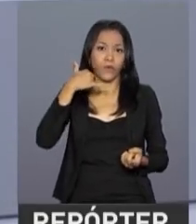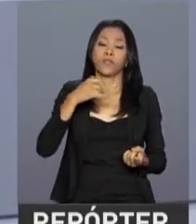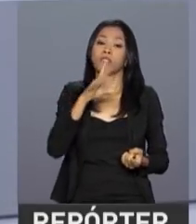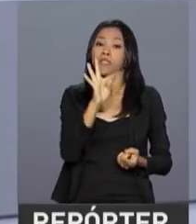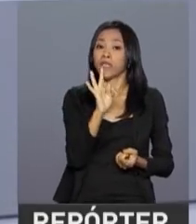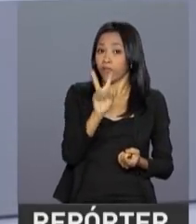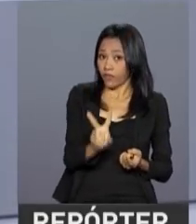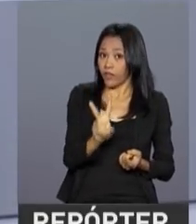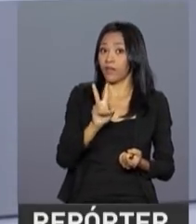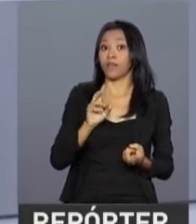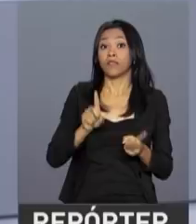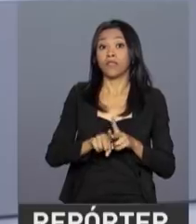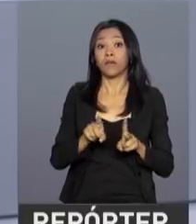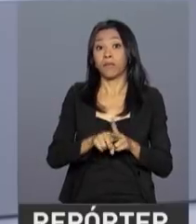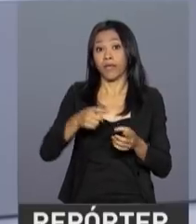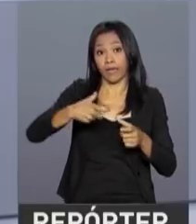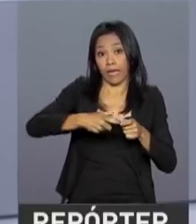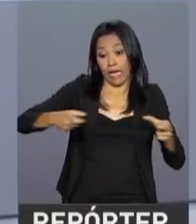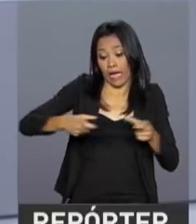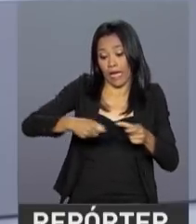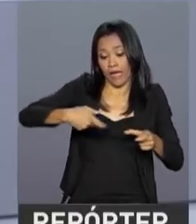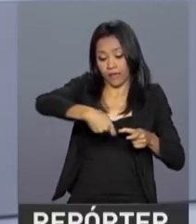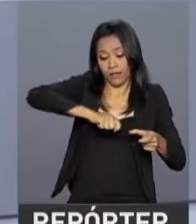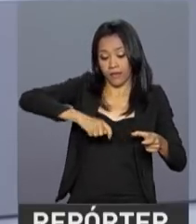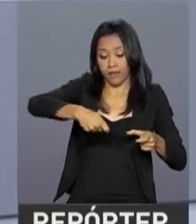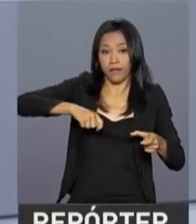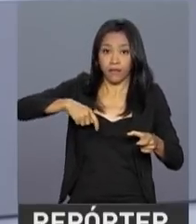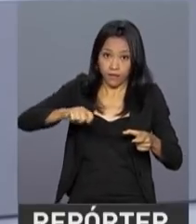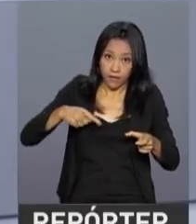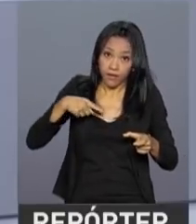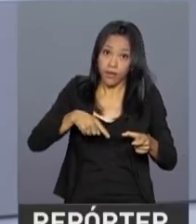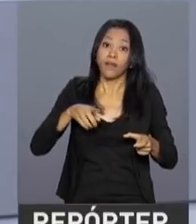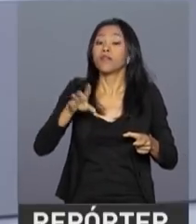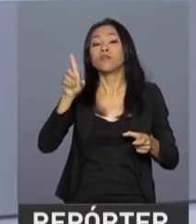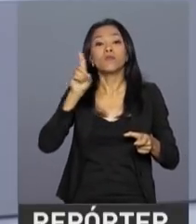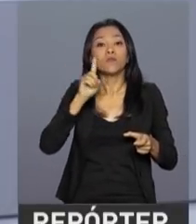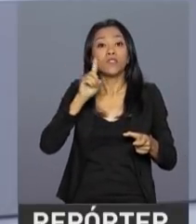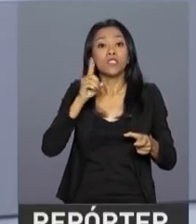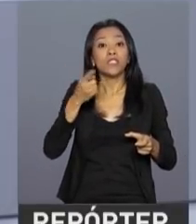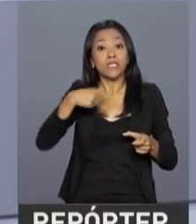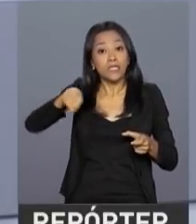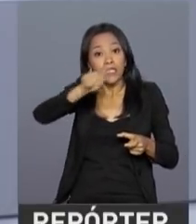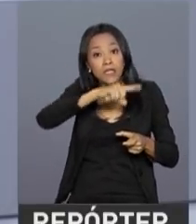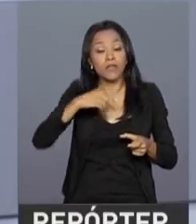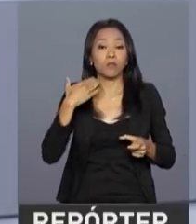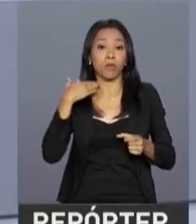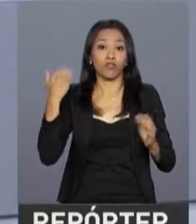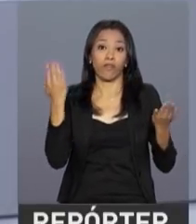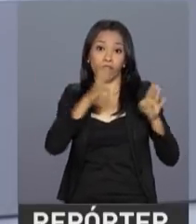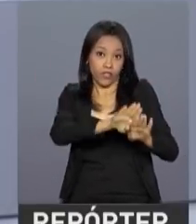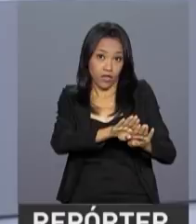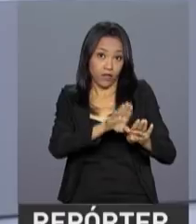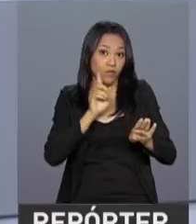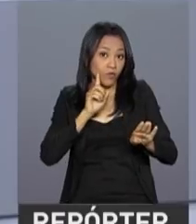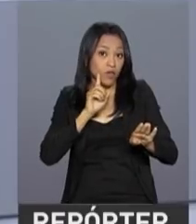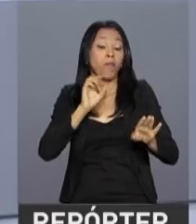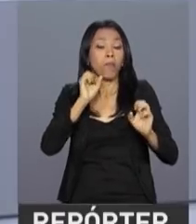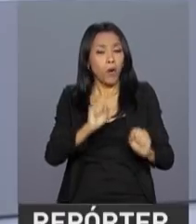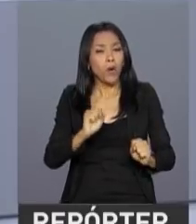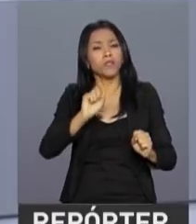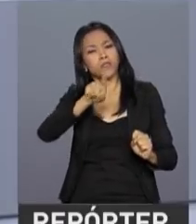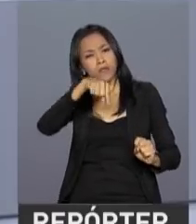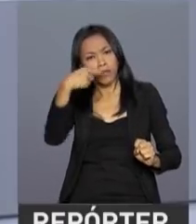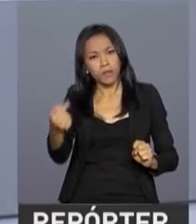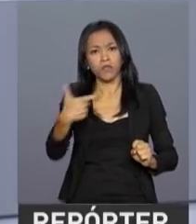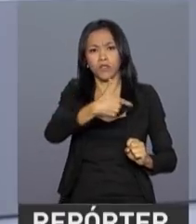cabo bem como os carnês que tiverem conhecimento nas datas que as agências estiverem fechadas vão poder ser pagos no primeiro dia